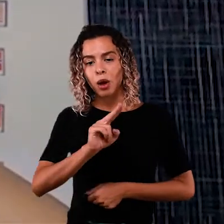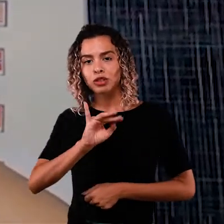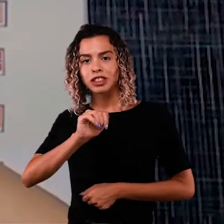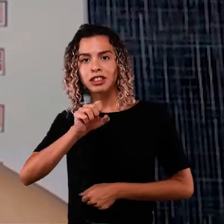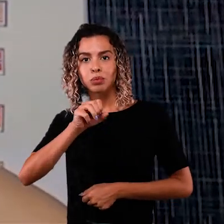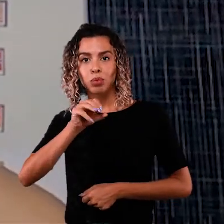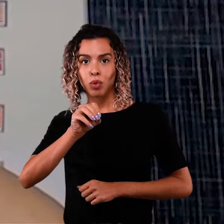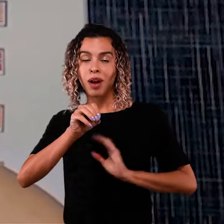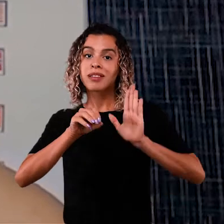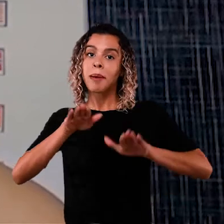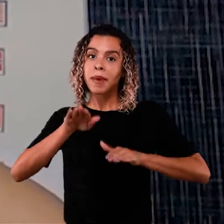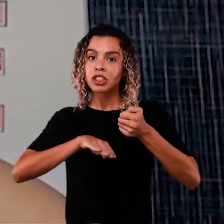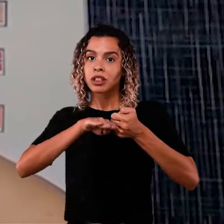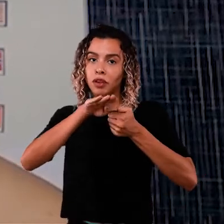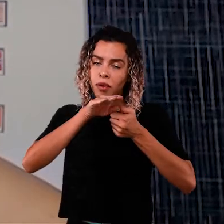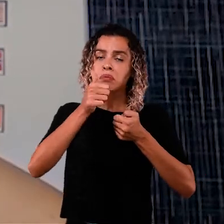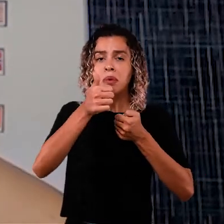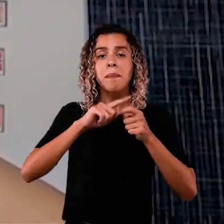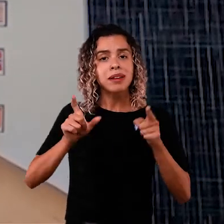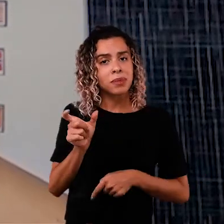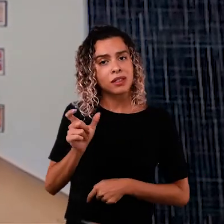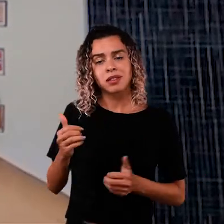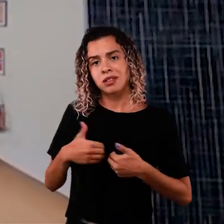variar na questão do suporte, mas